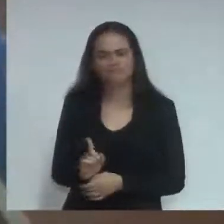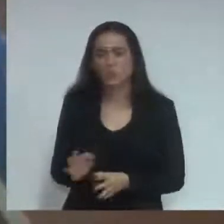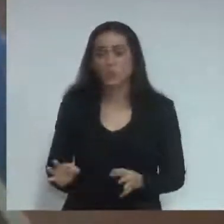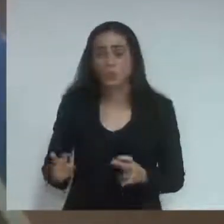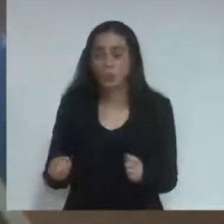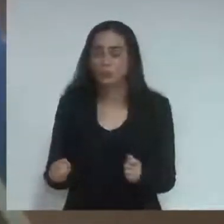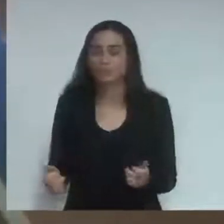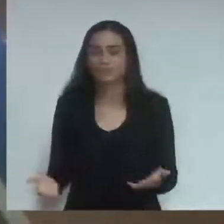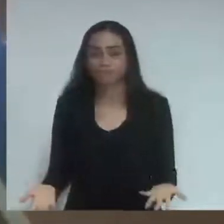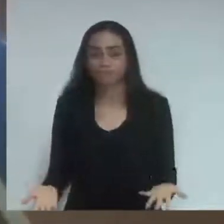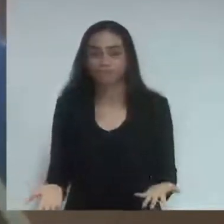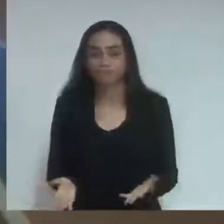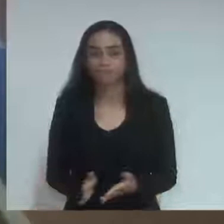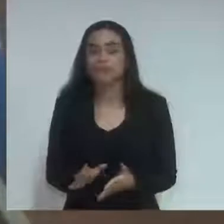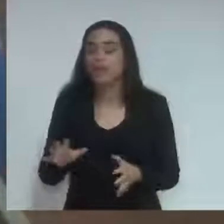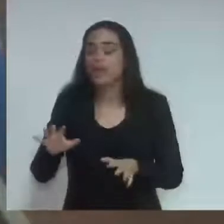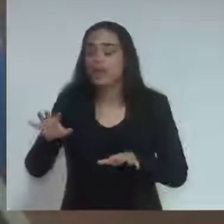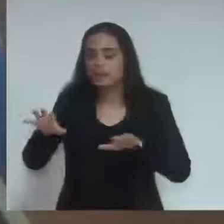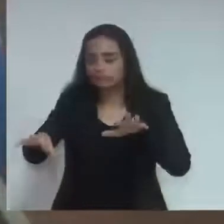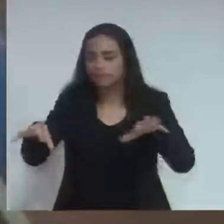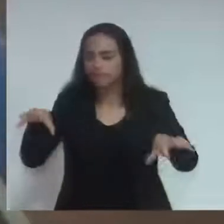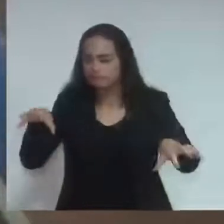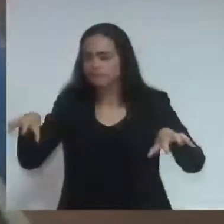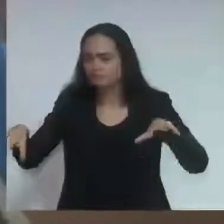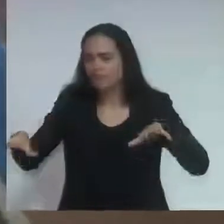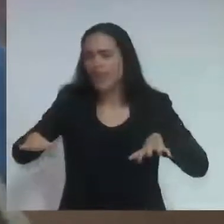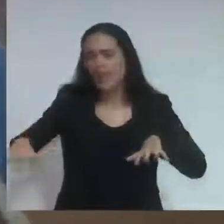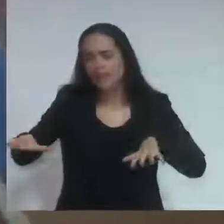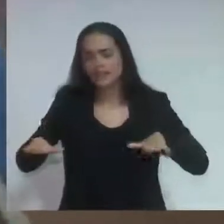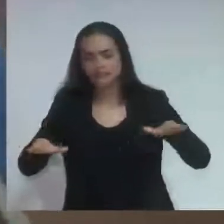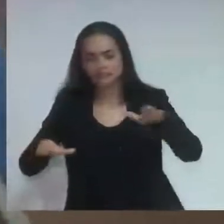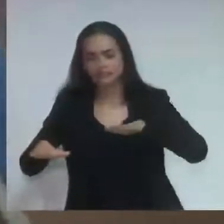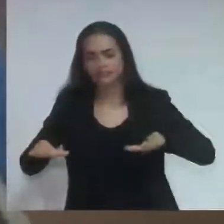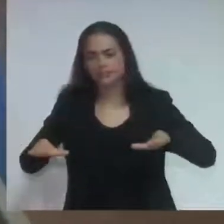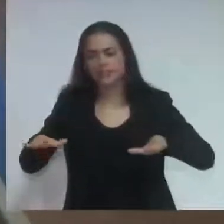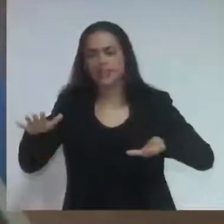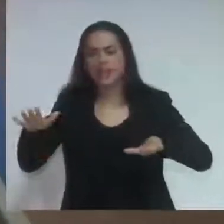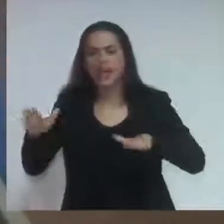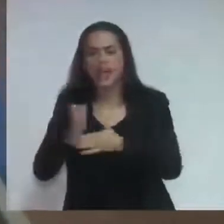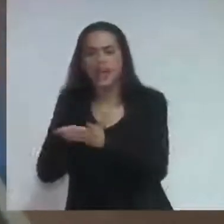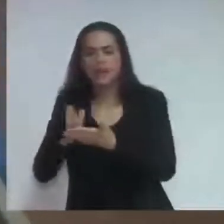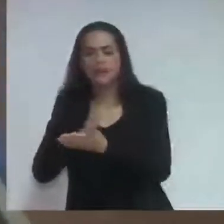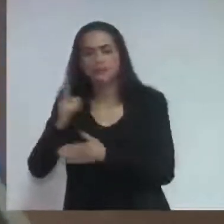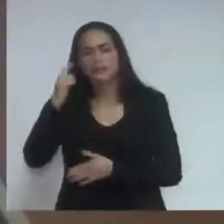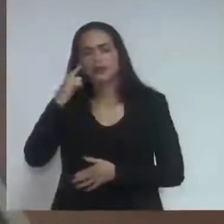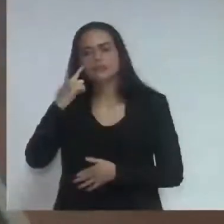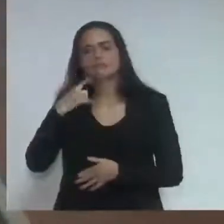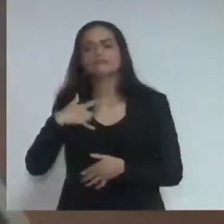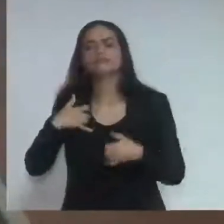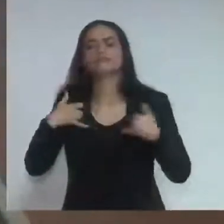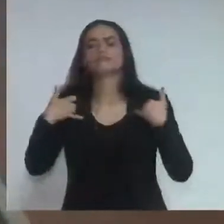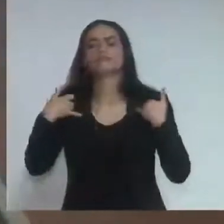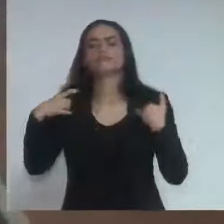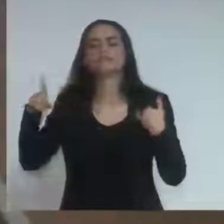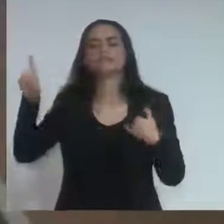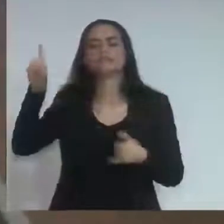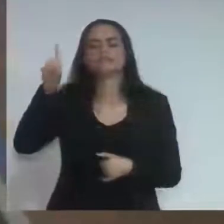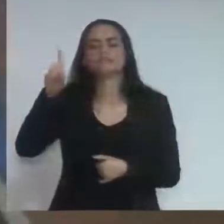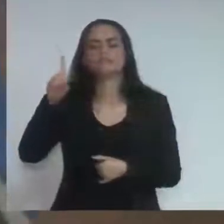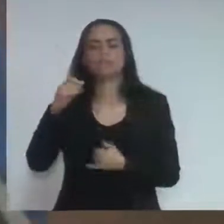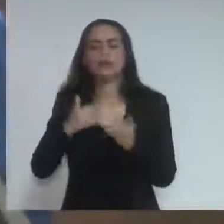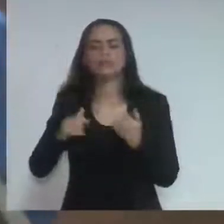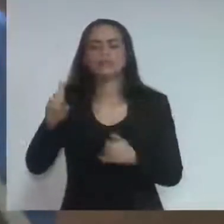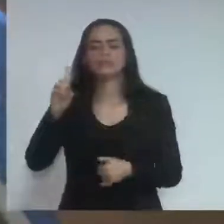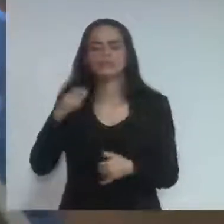deuses. Alguns se acham deuses. Nem semideuses, deuses, os donos da caneta. E